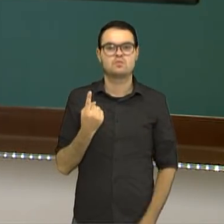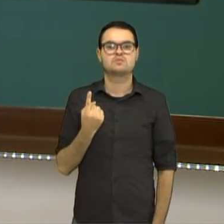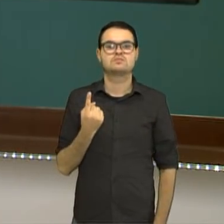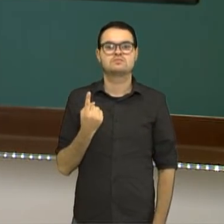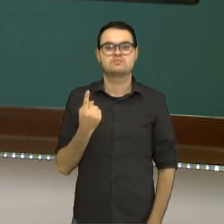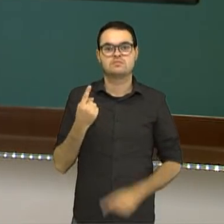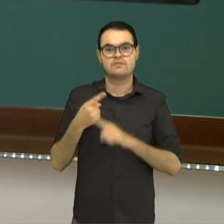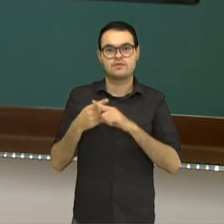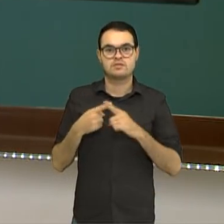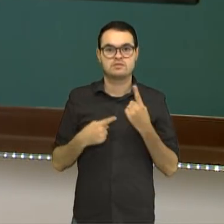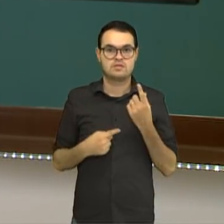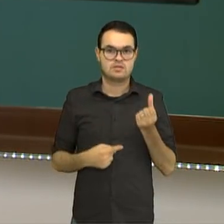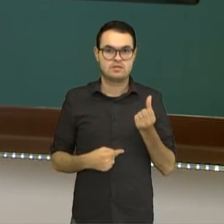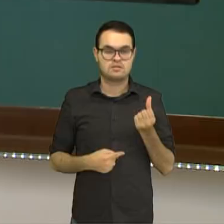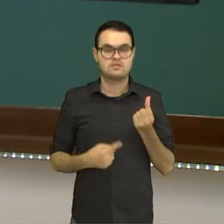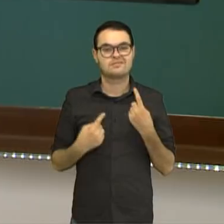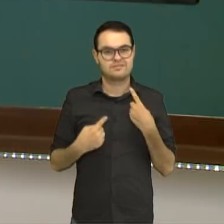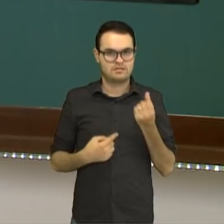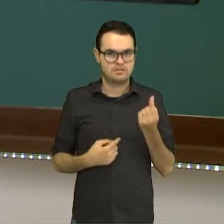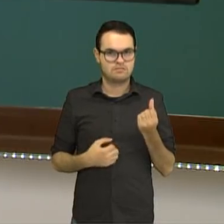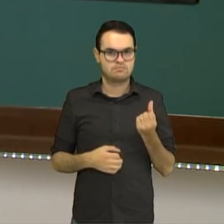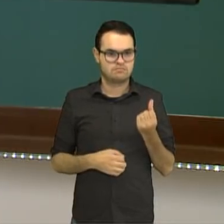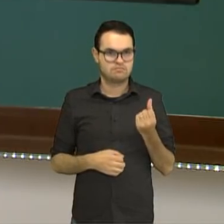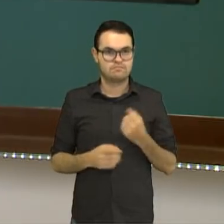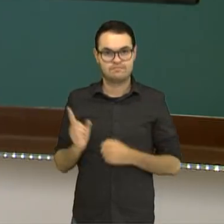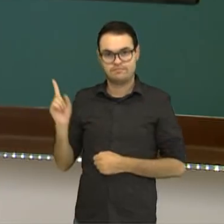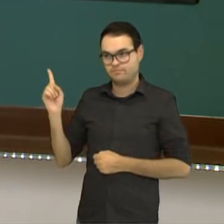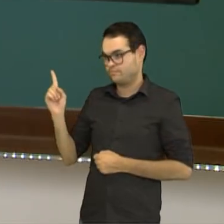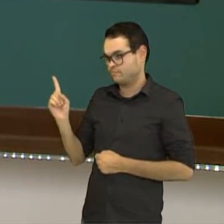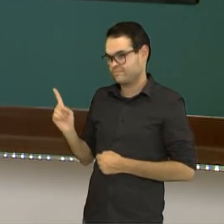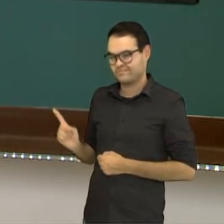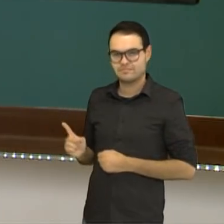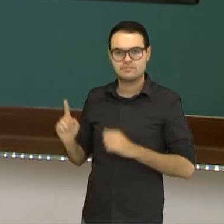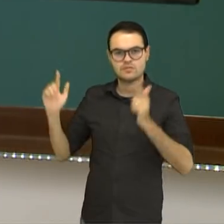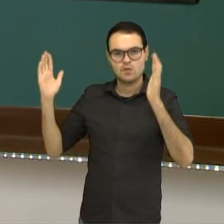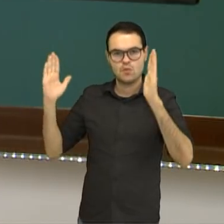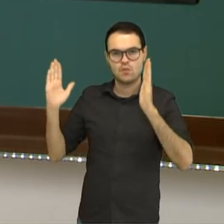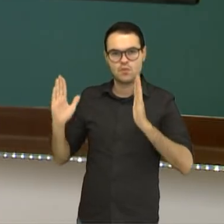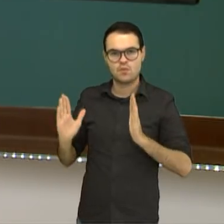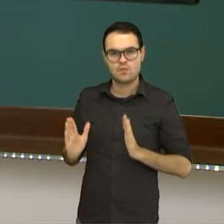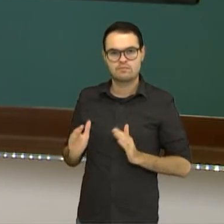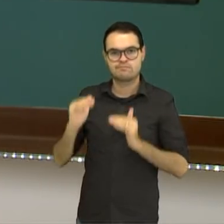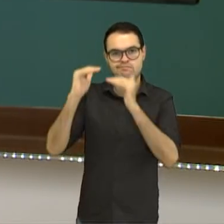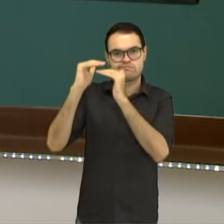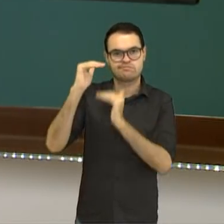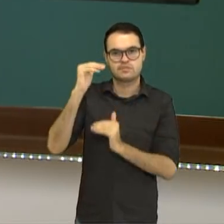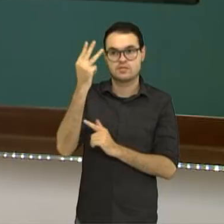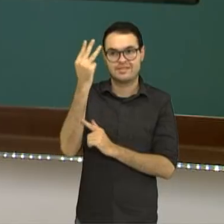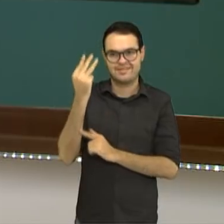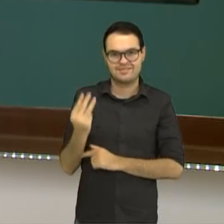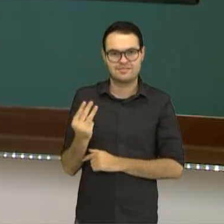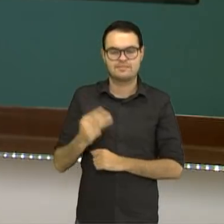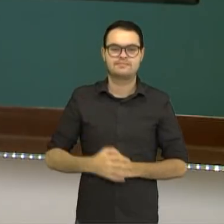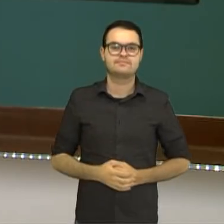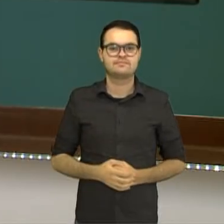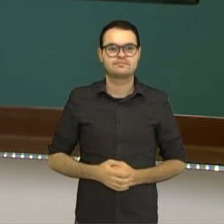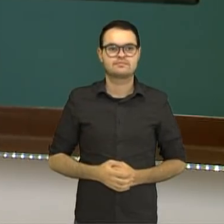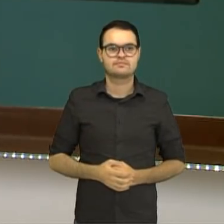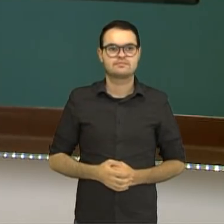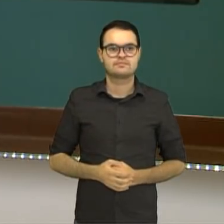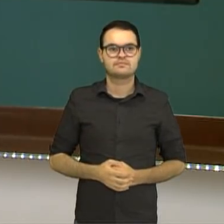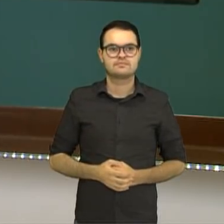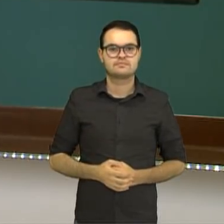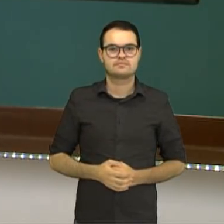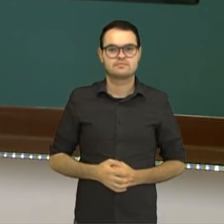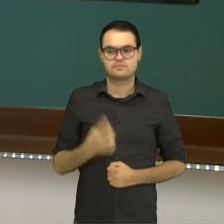Uma vez o 16, 16. 16 menos 16, 0. Baixa o 3. Lembrando que quando eu falo